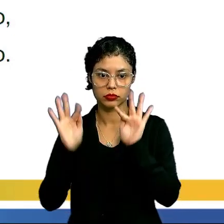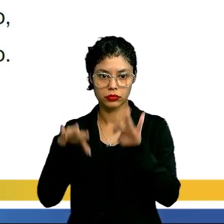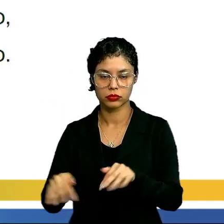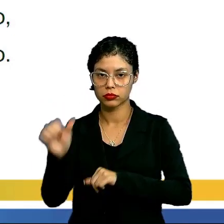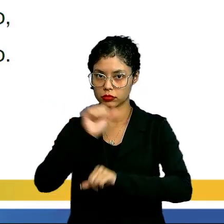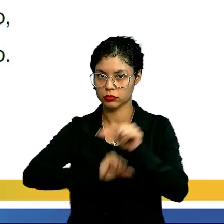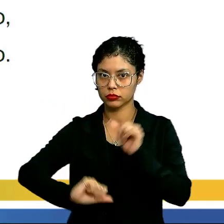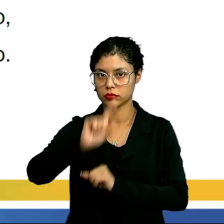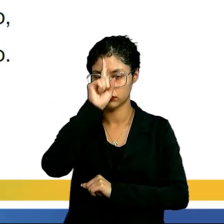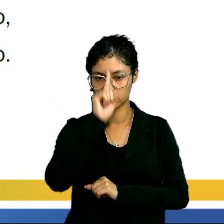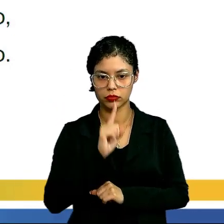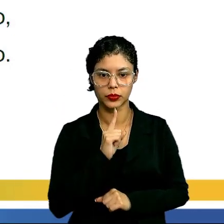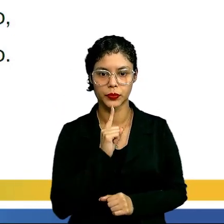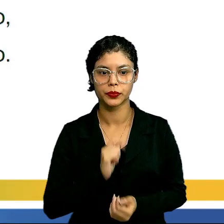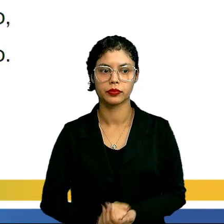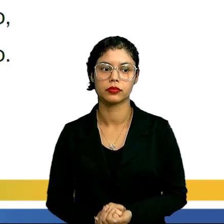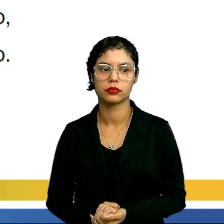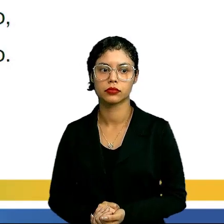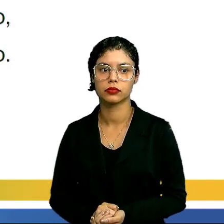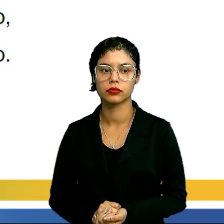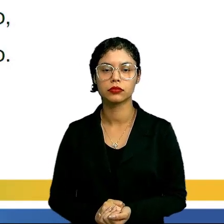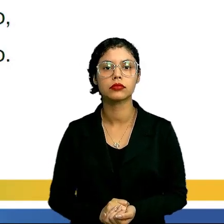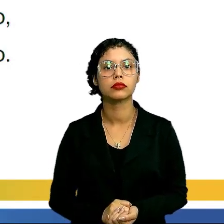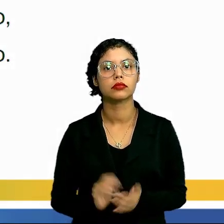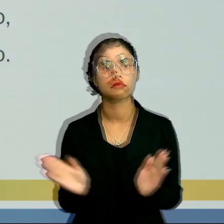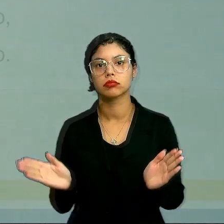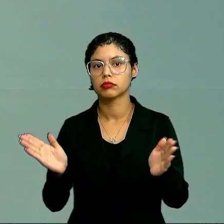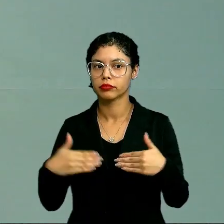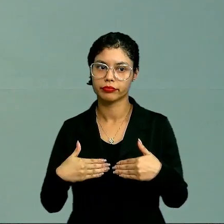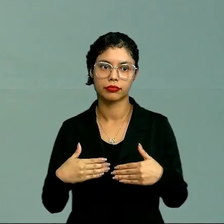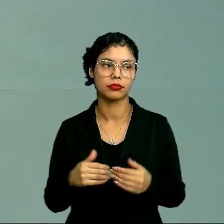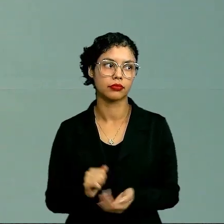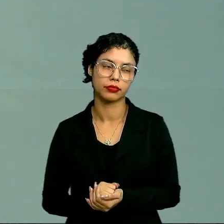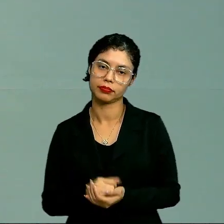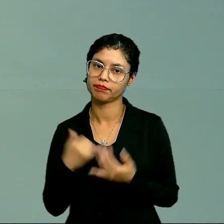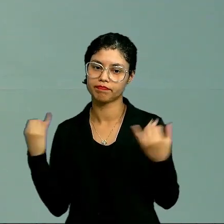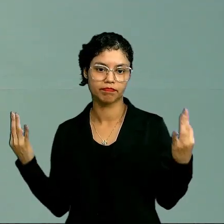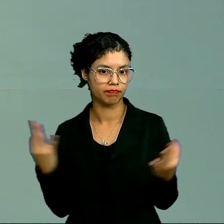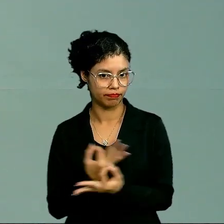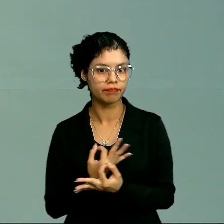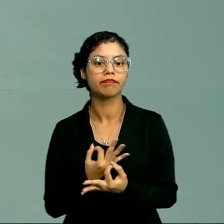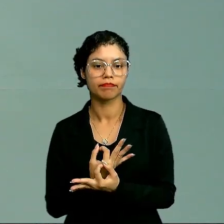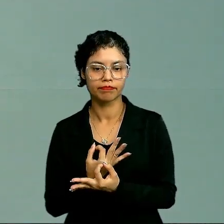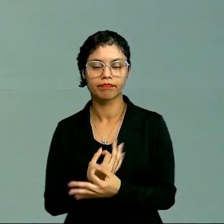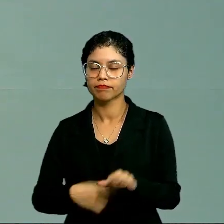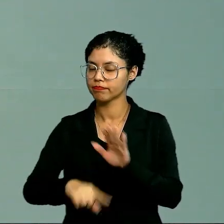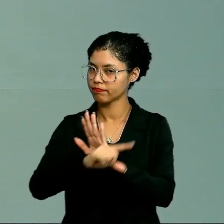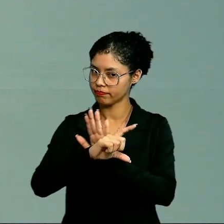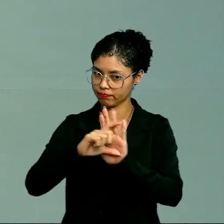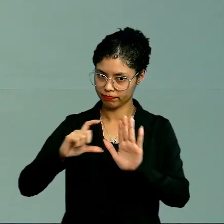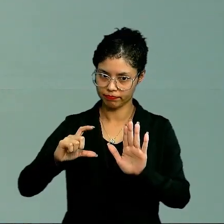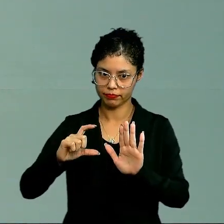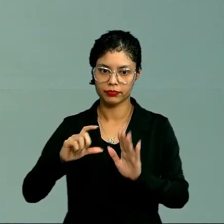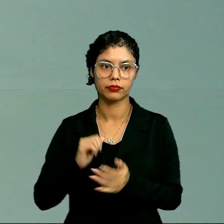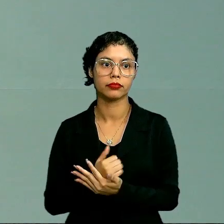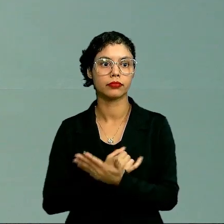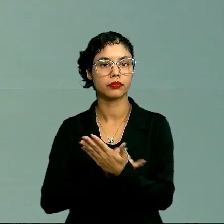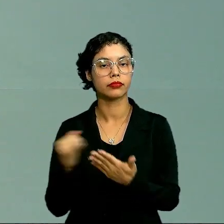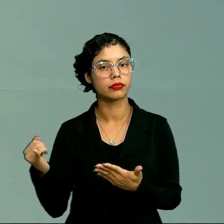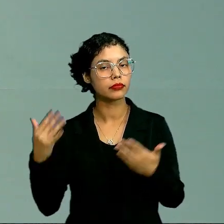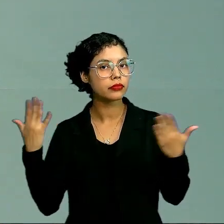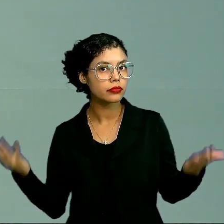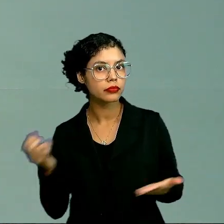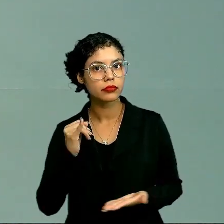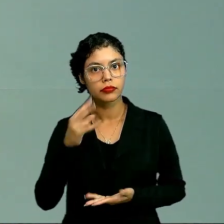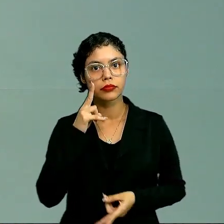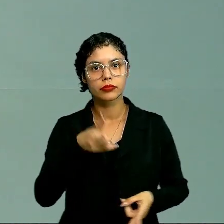de reverter esse cenário. E aí ela fecha com chave de ouro, que ela faz um fechamento do parágrafo, e essa foi a introdução.